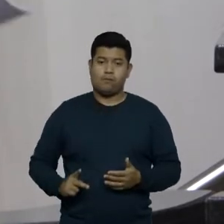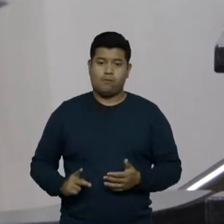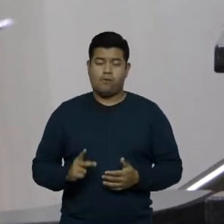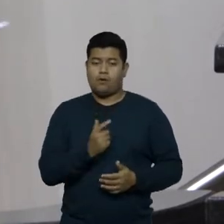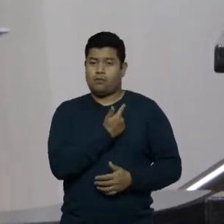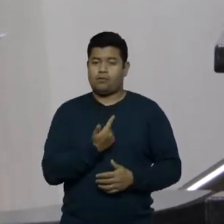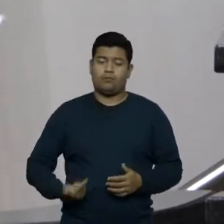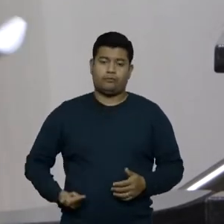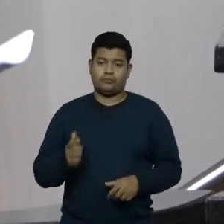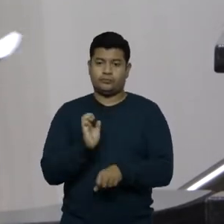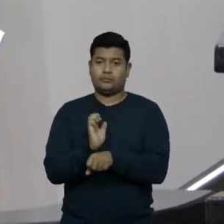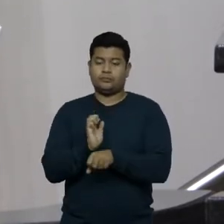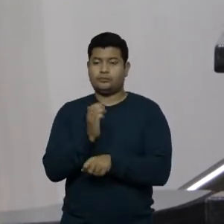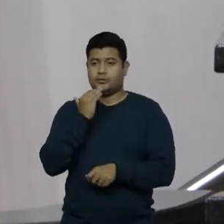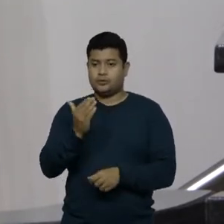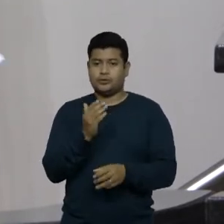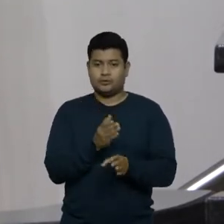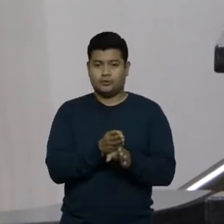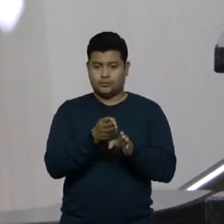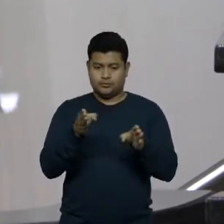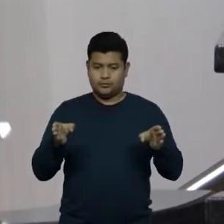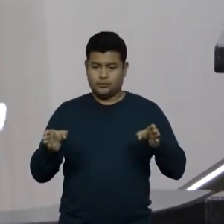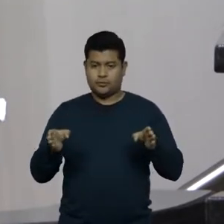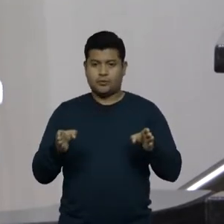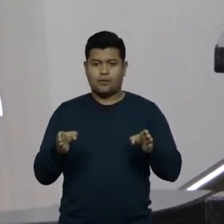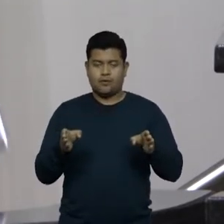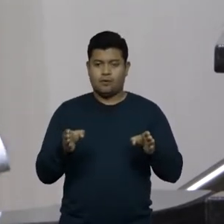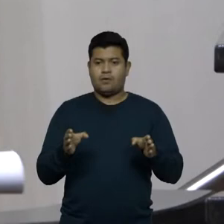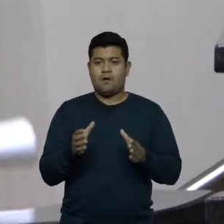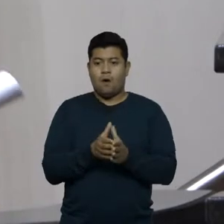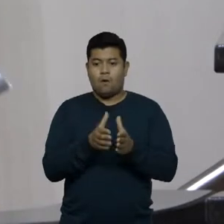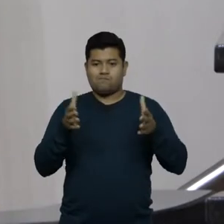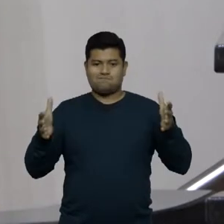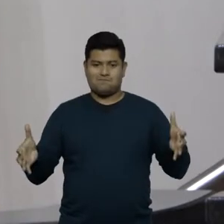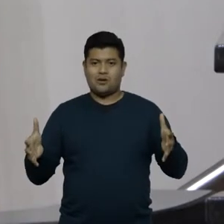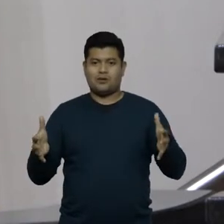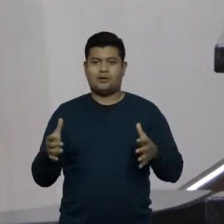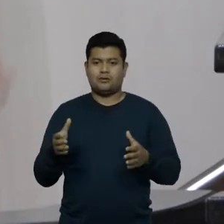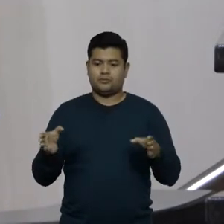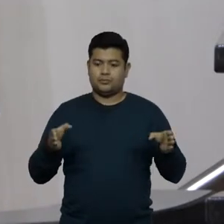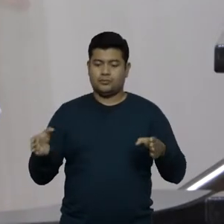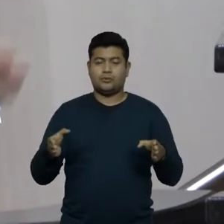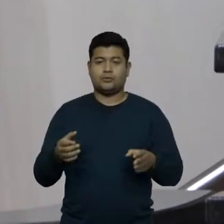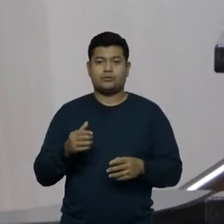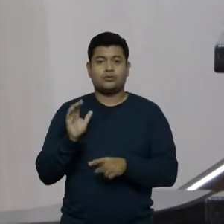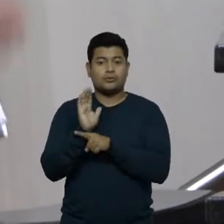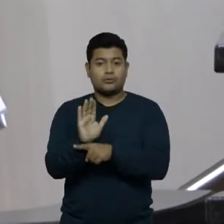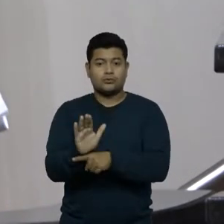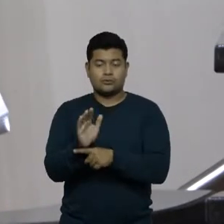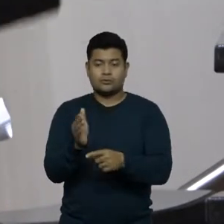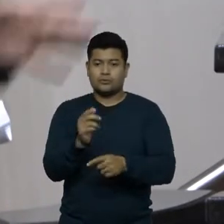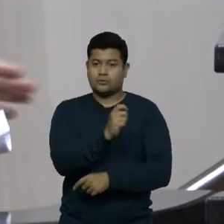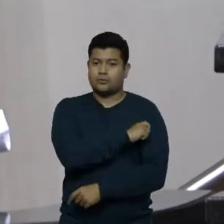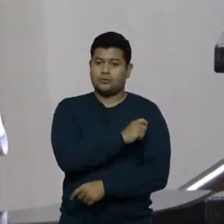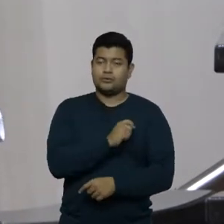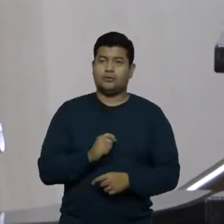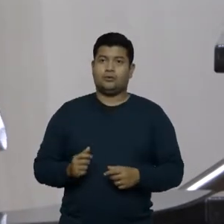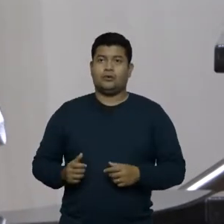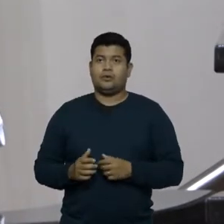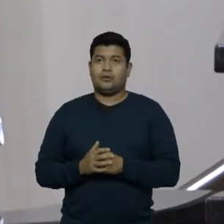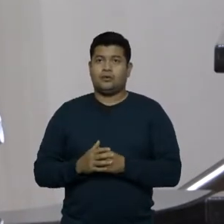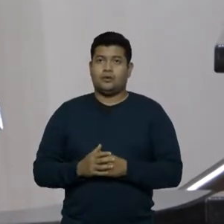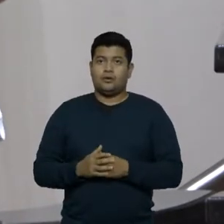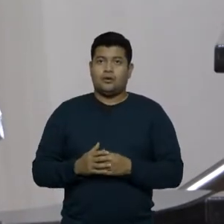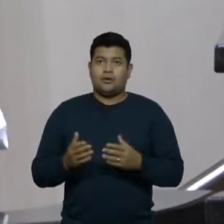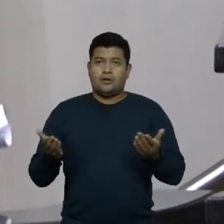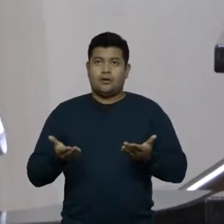provocação desse prazo deputados eu peça para que de fato possa ser atendidos estudantes no fim e com as ao Senhor